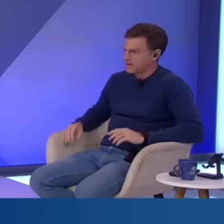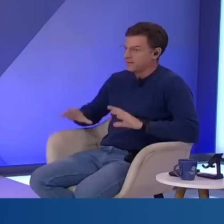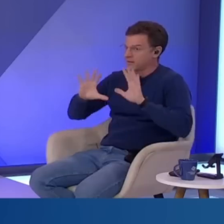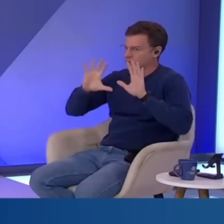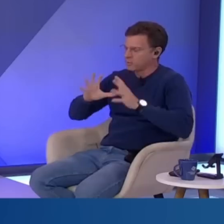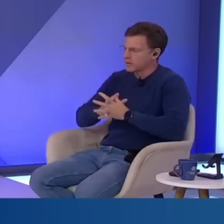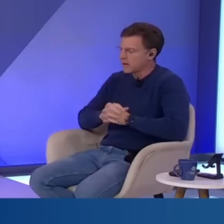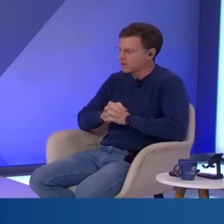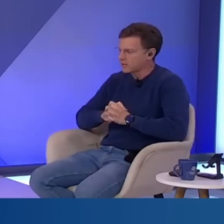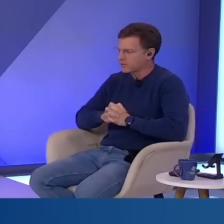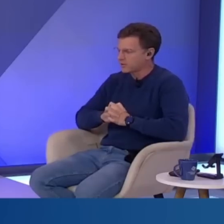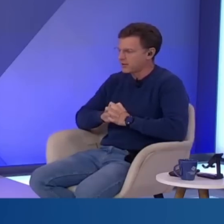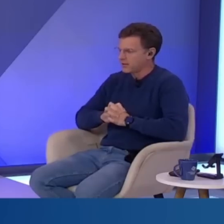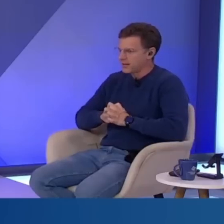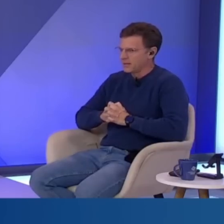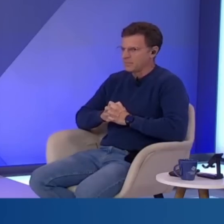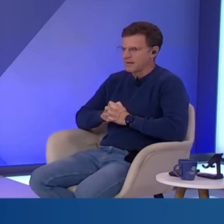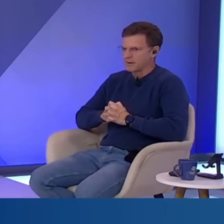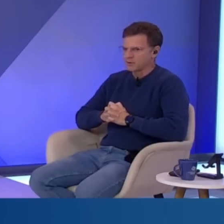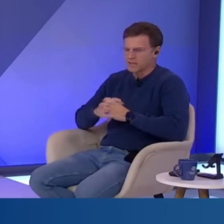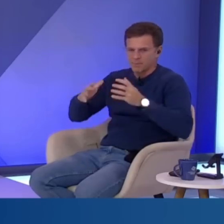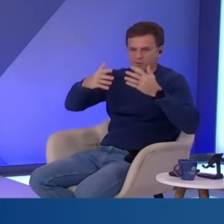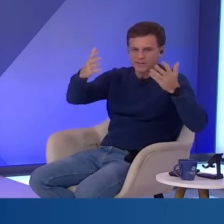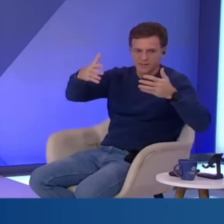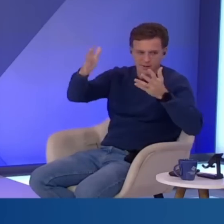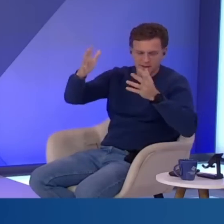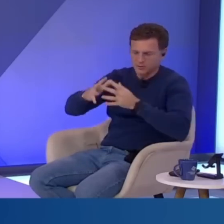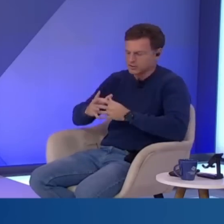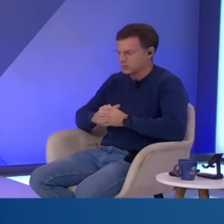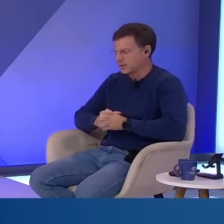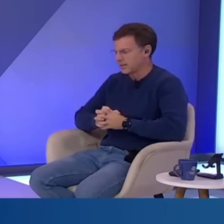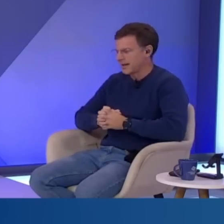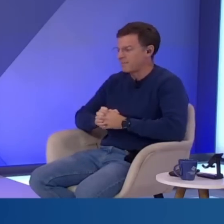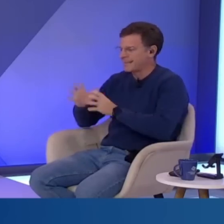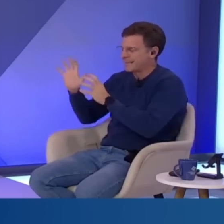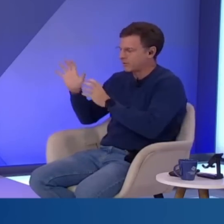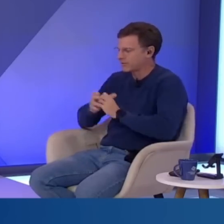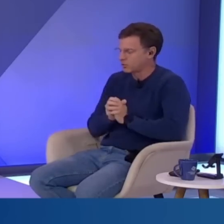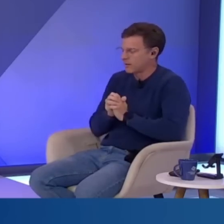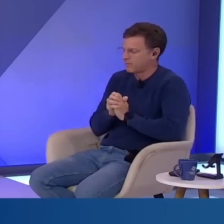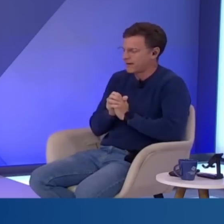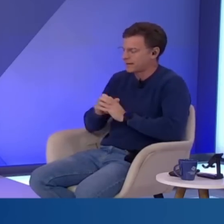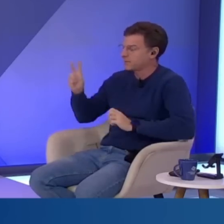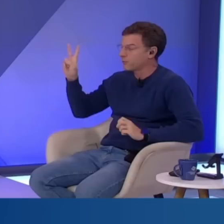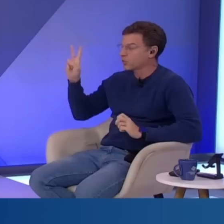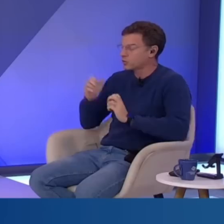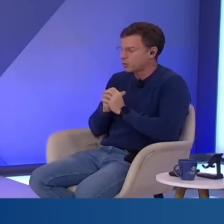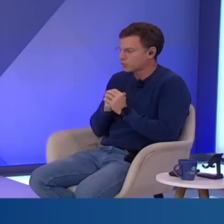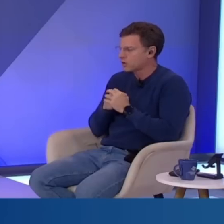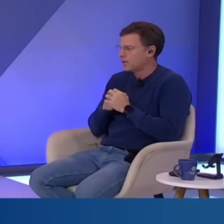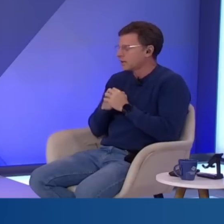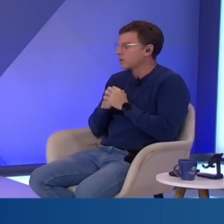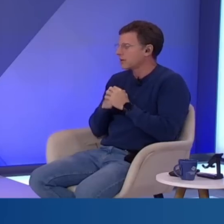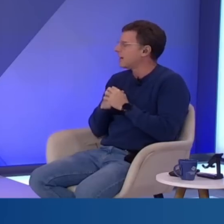aqui. Vai ter coisa muito legal que a gente, em breve, vai anunciar para oferecer para vocês poderem aprender com essa turma fera aqui. Mas você falou